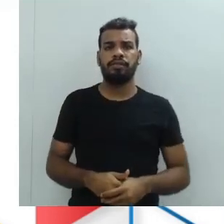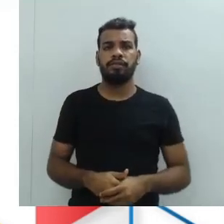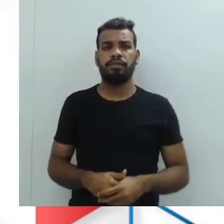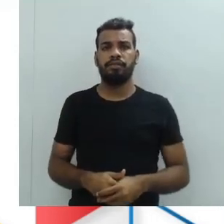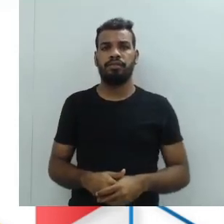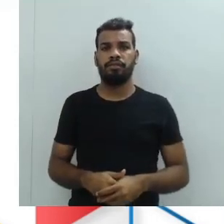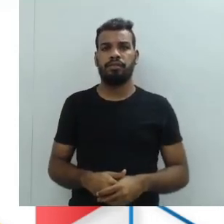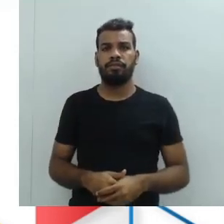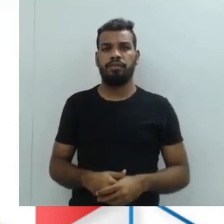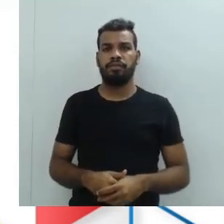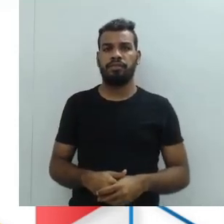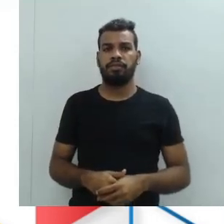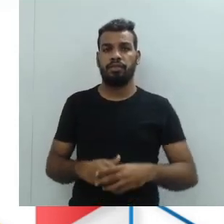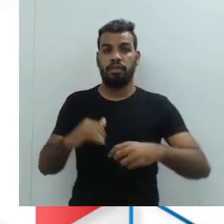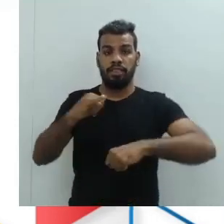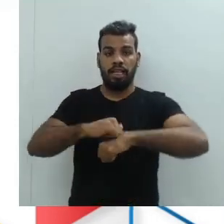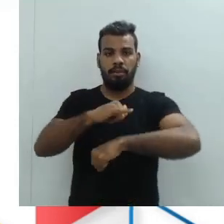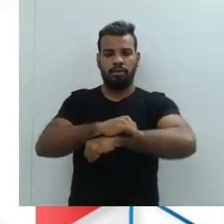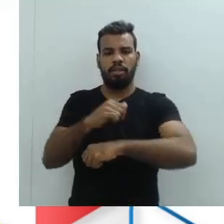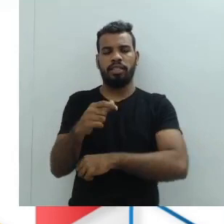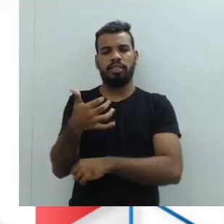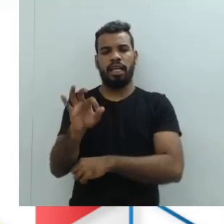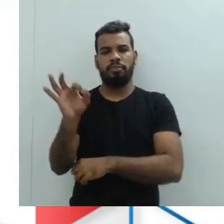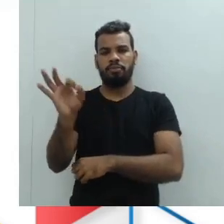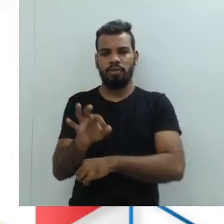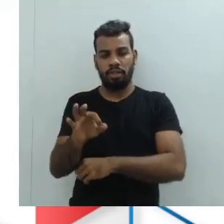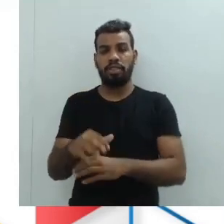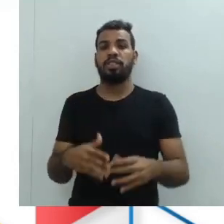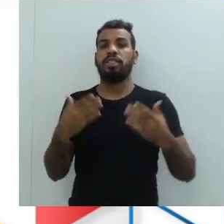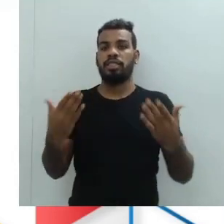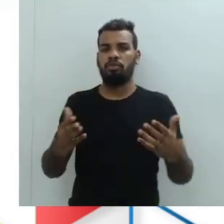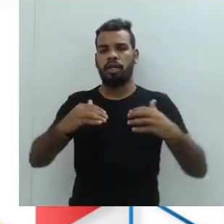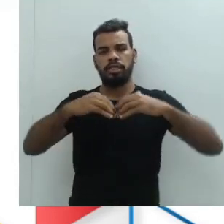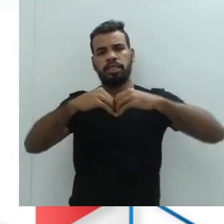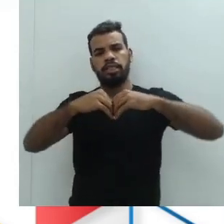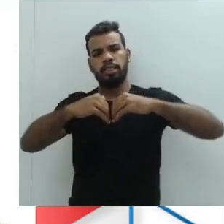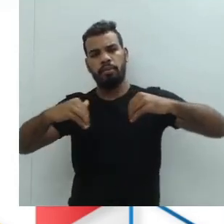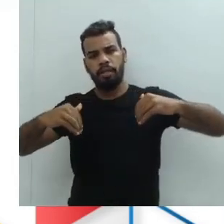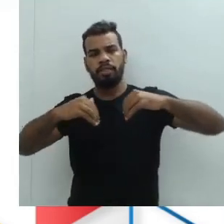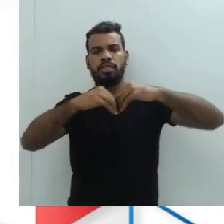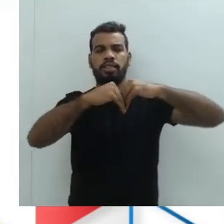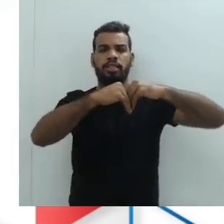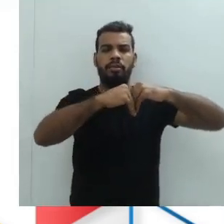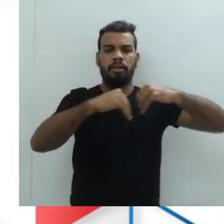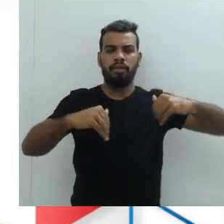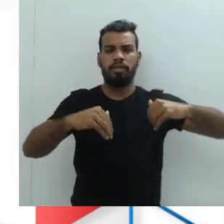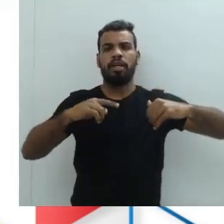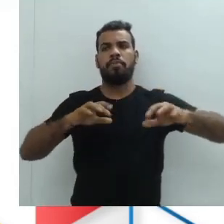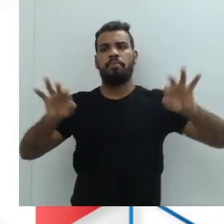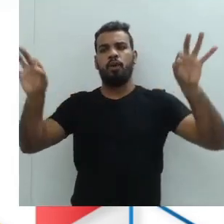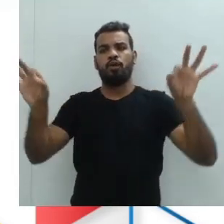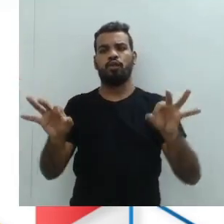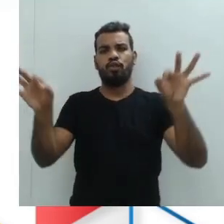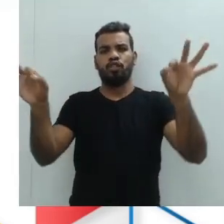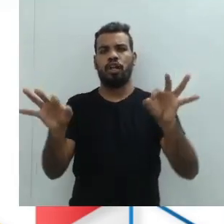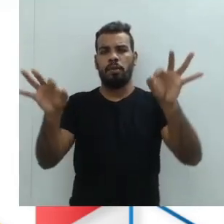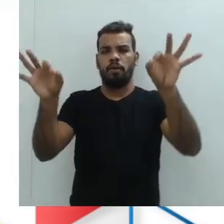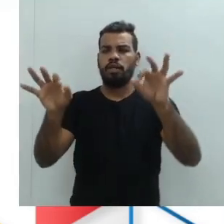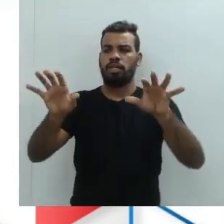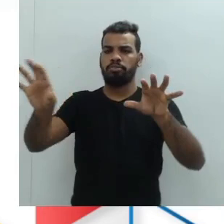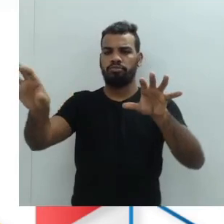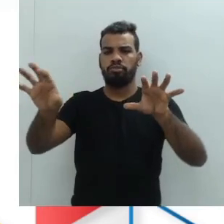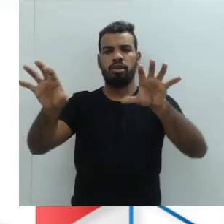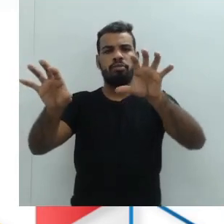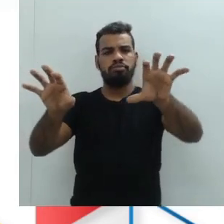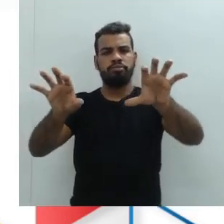sapo, que representa 10%. Então ele separou aí em forma de porcentagem, para você entender